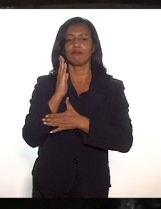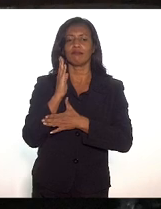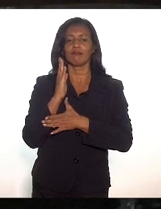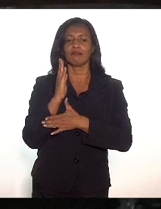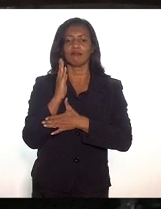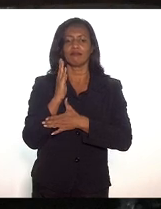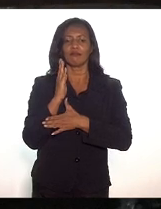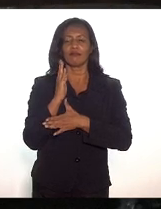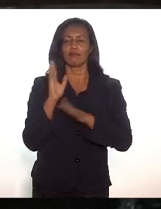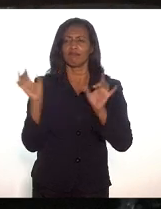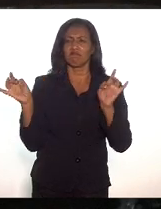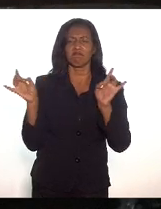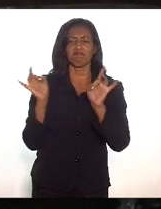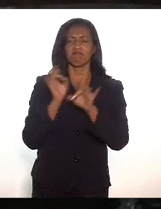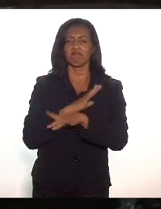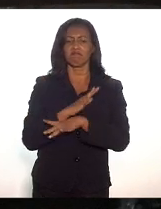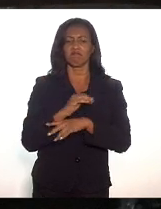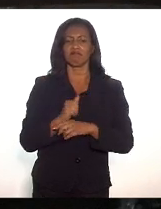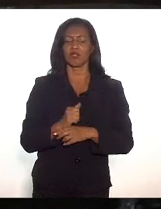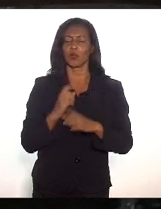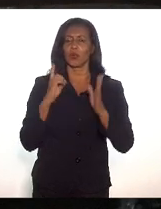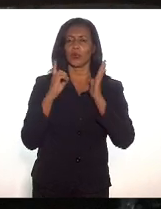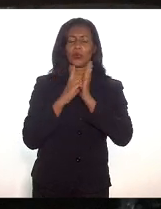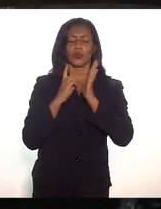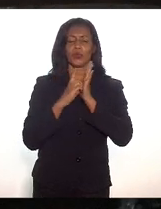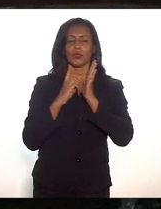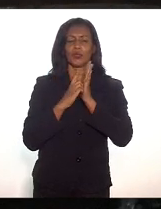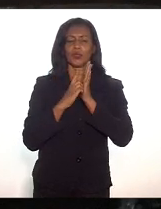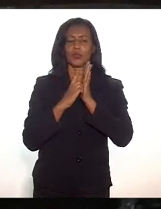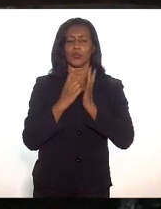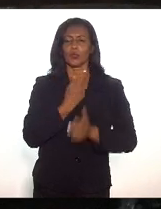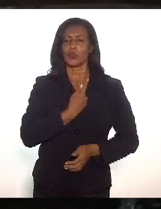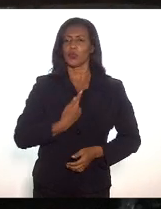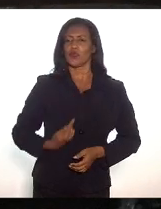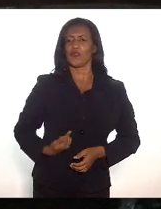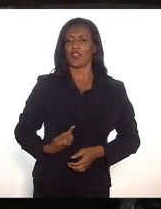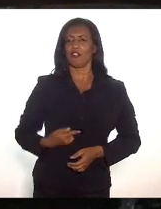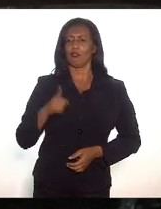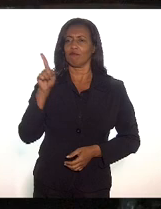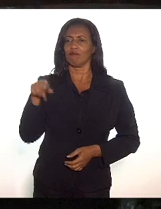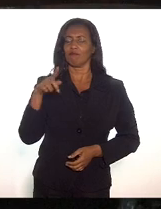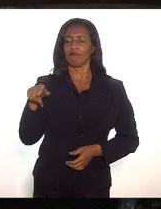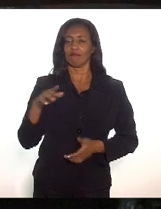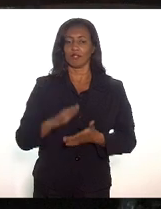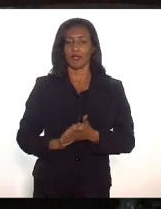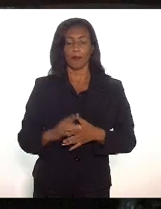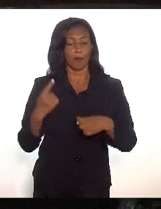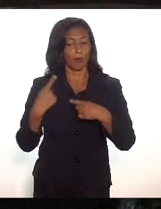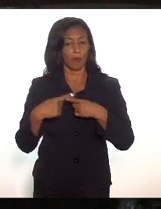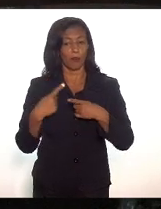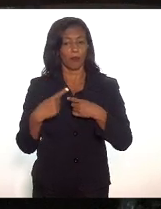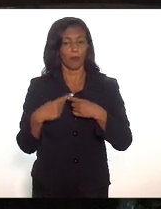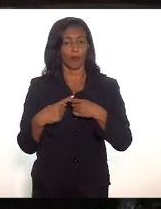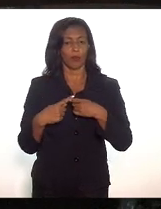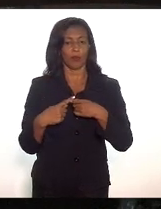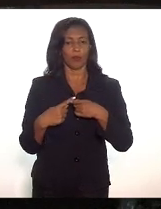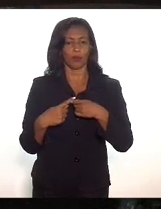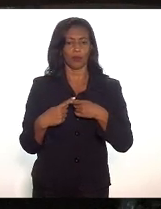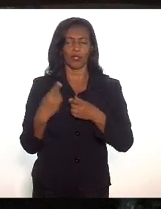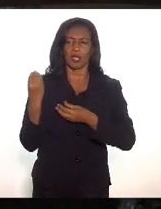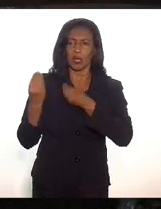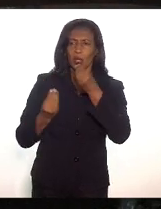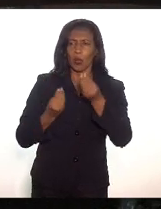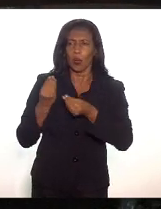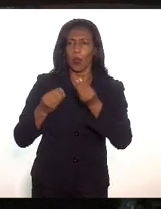os efeitos do decreto do governador. Porque, como bem escreveu